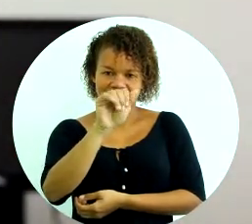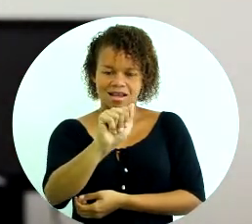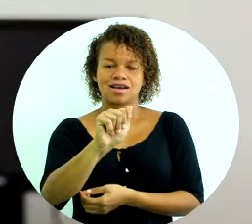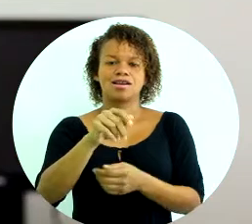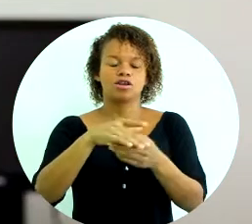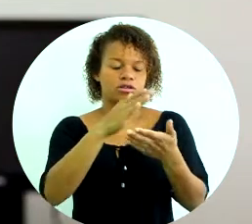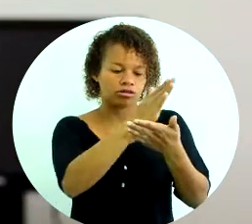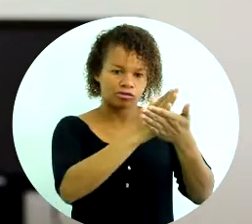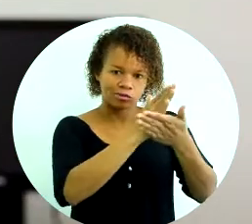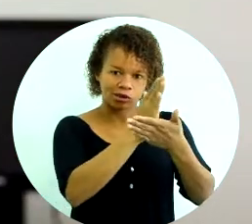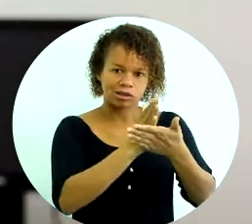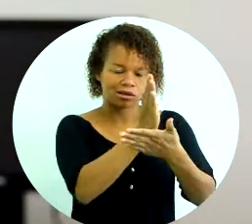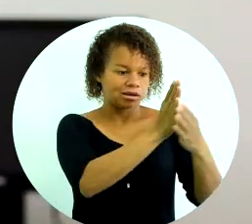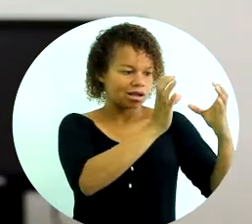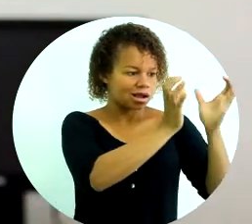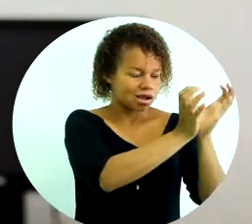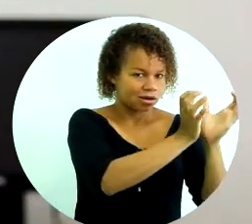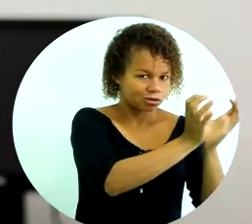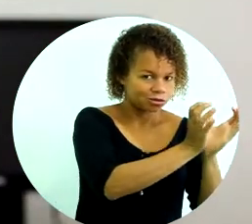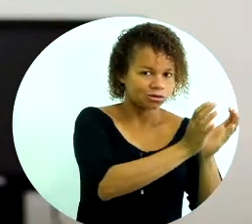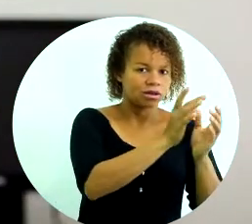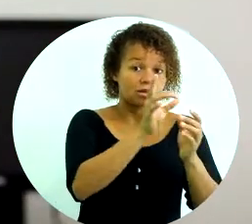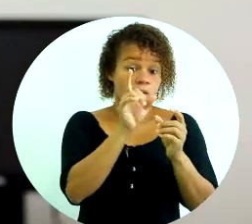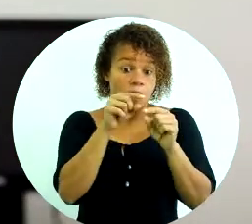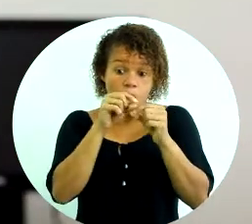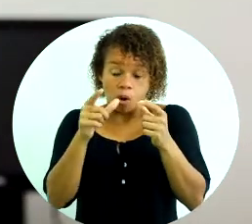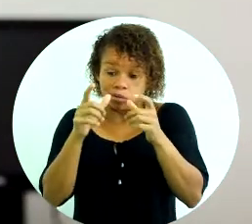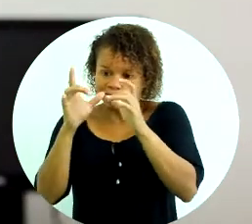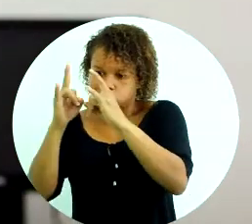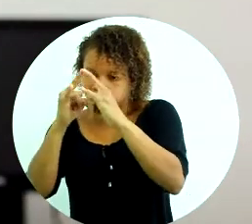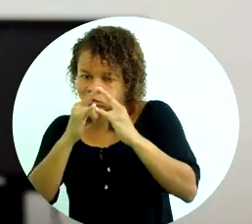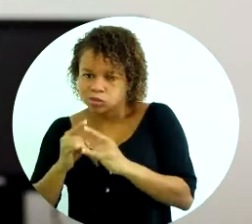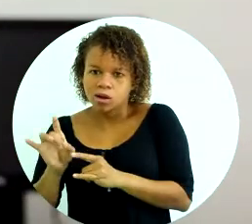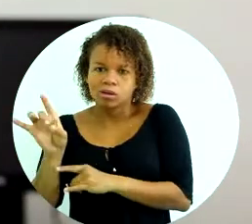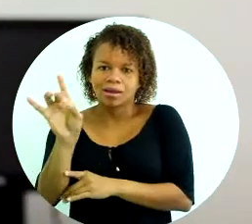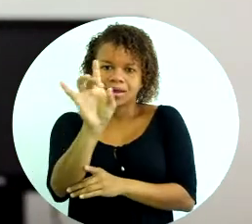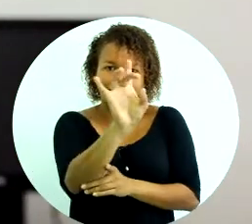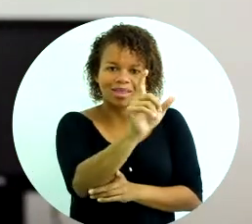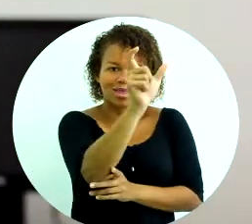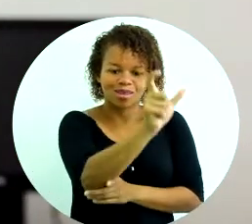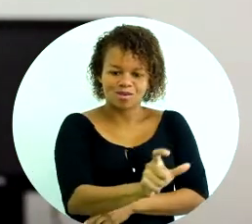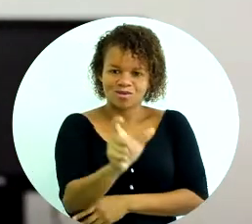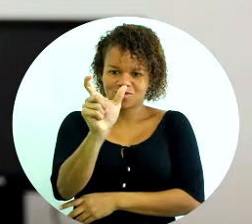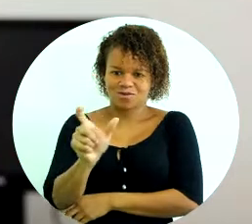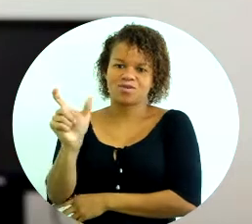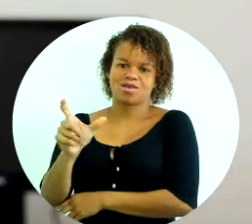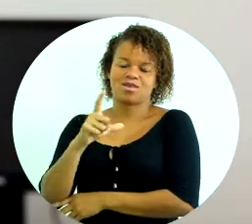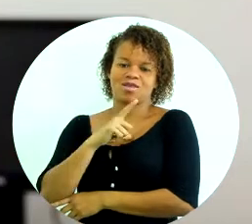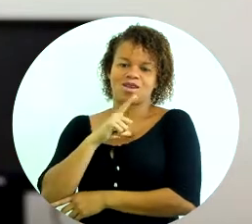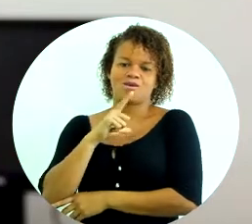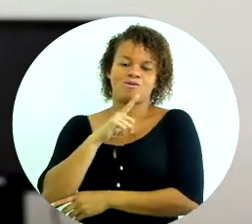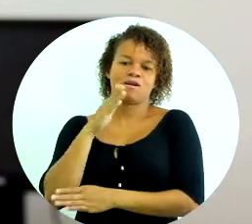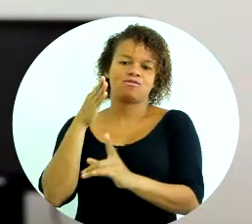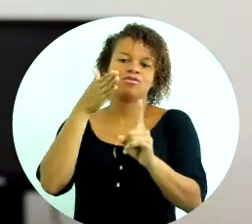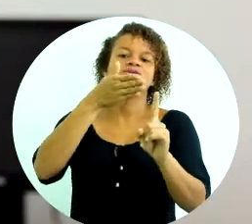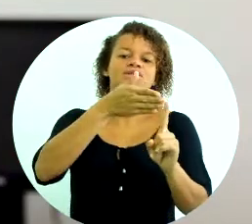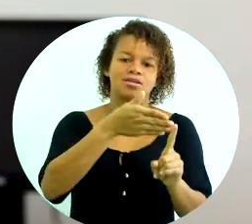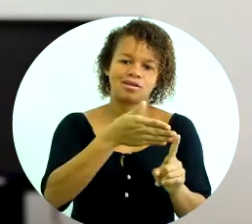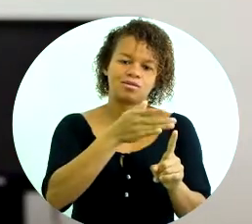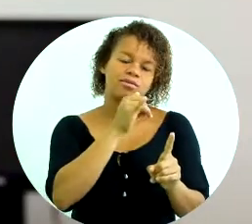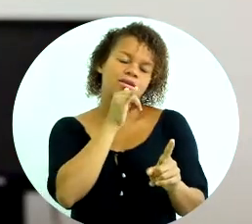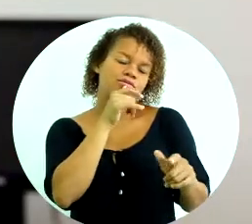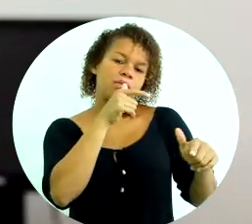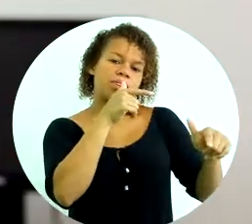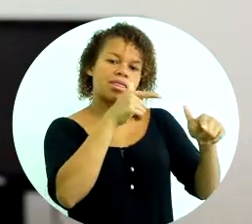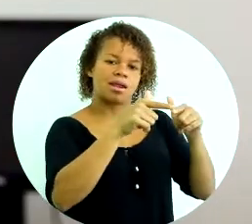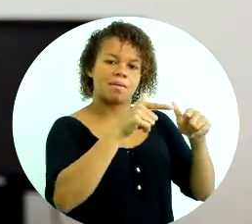dividida em classes e com grandes desigualdades, onde cada órgão, cada indivíduo vai cumprir uma função.